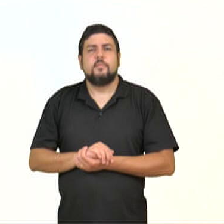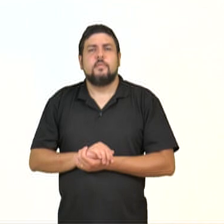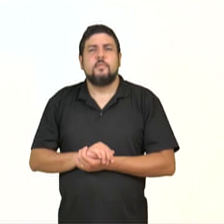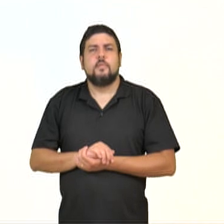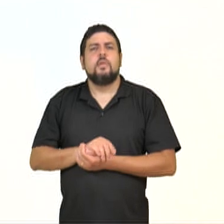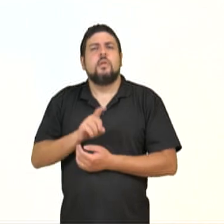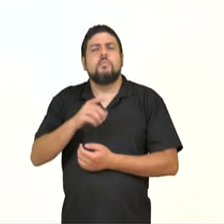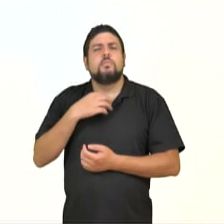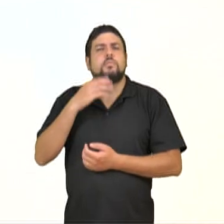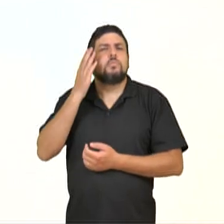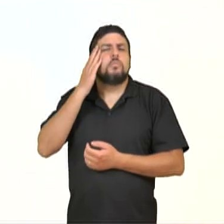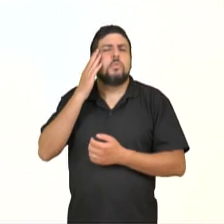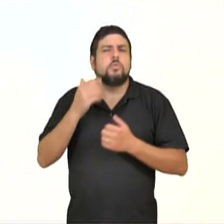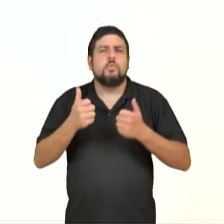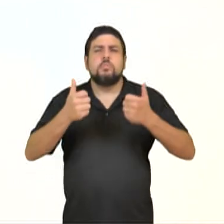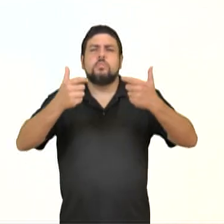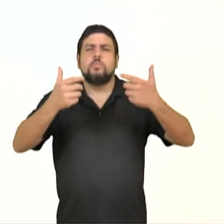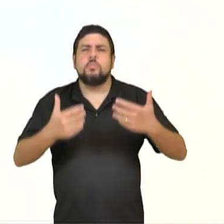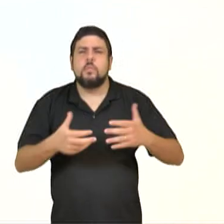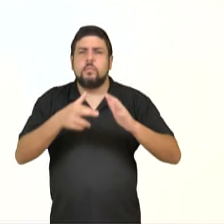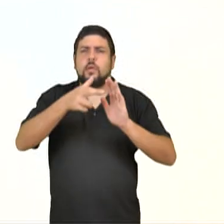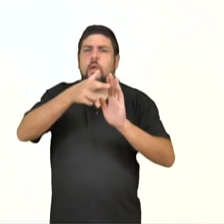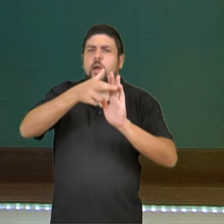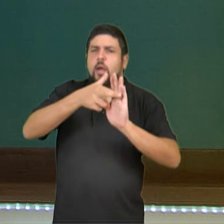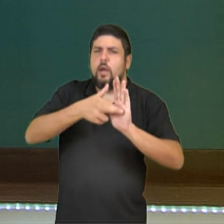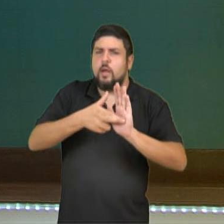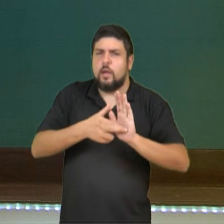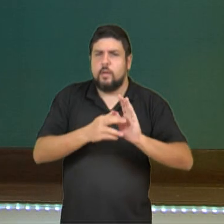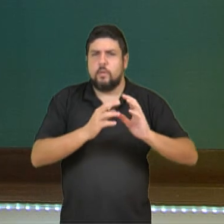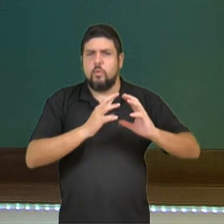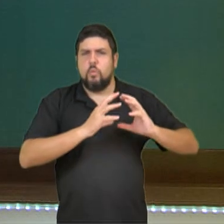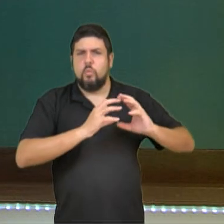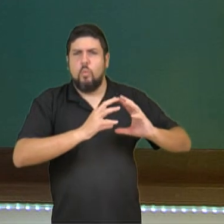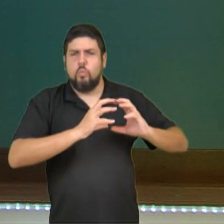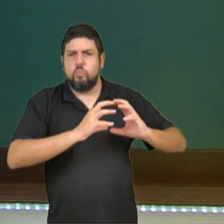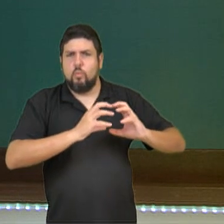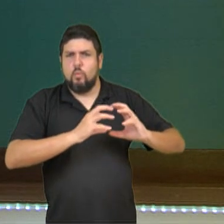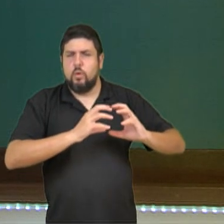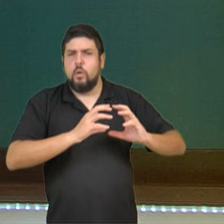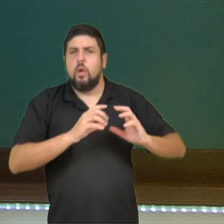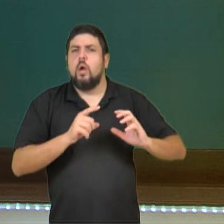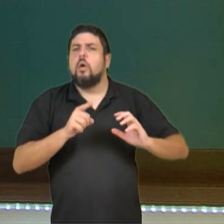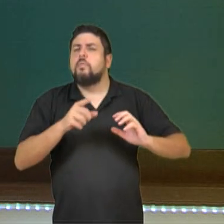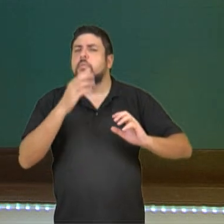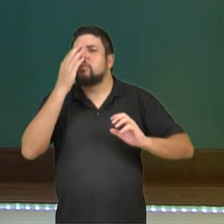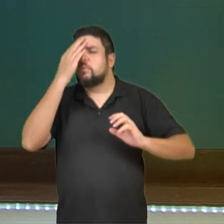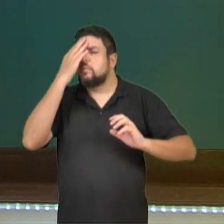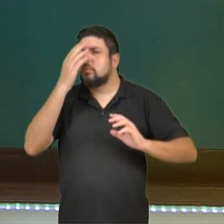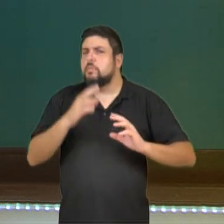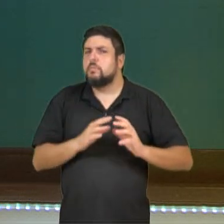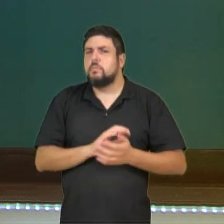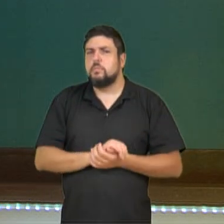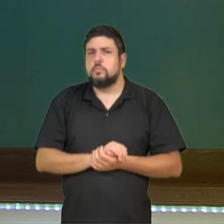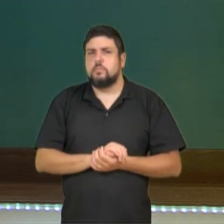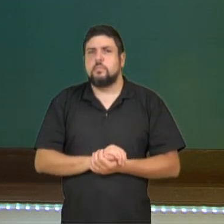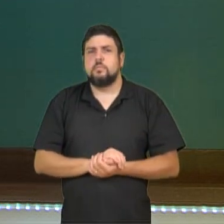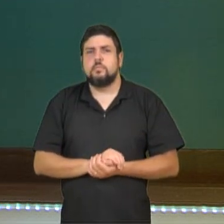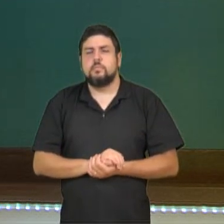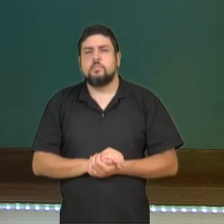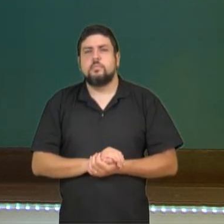quais as principais regras do softball? Se eu perguntar para você, qual que é a principal regra do softball? Você consegue descrever? Uma que seja.